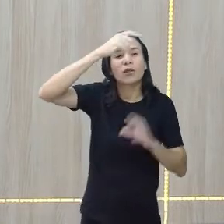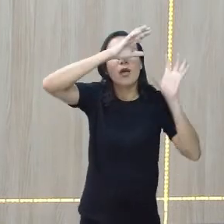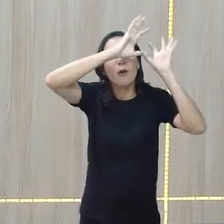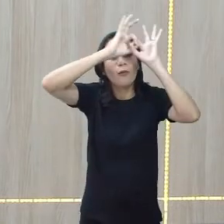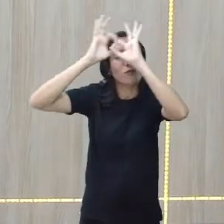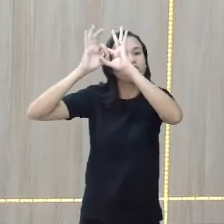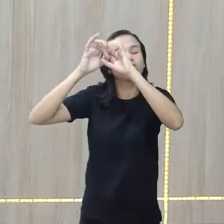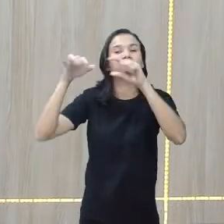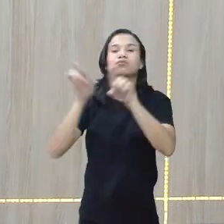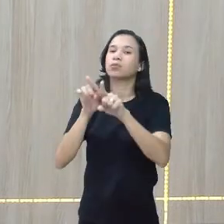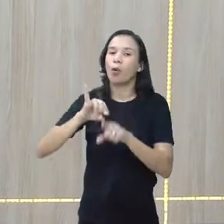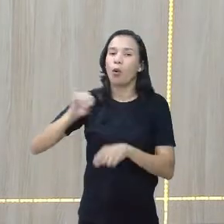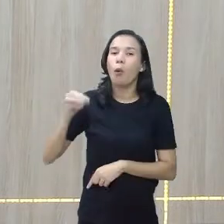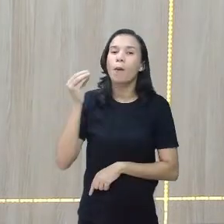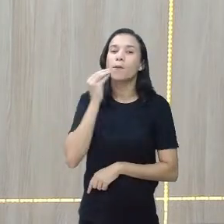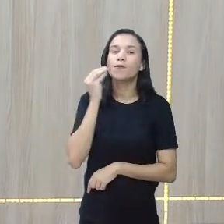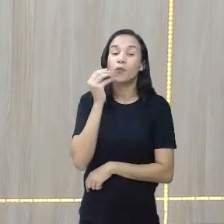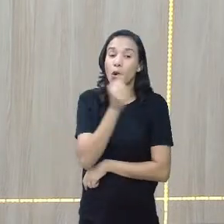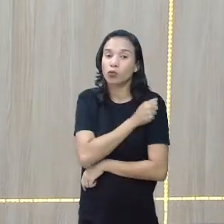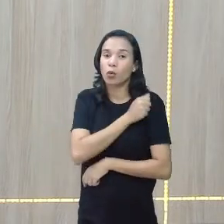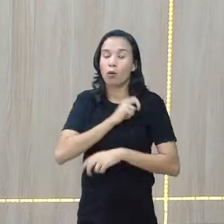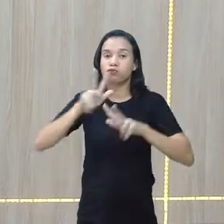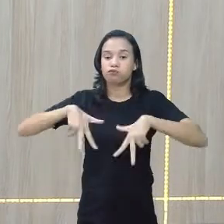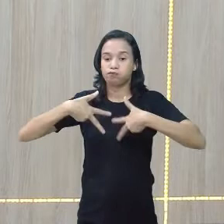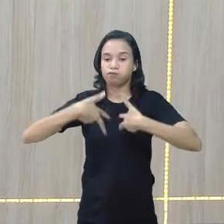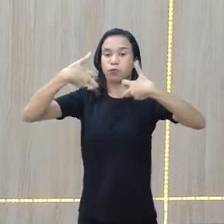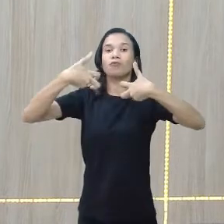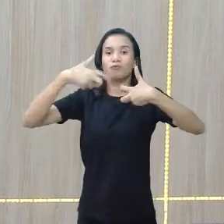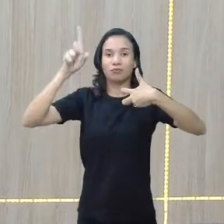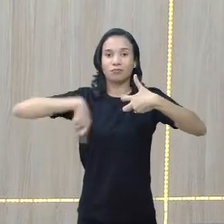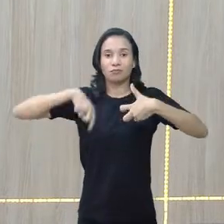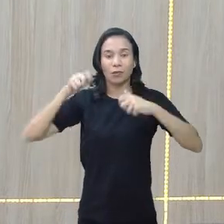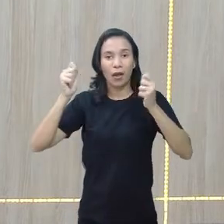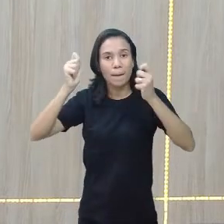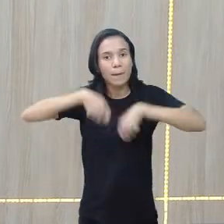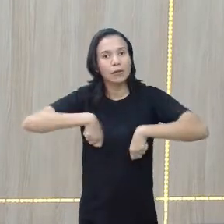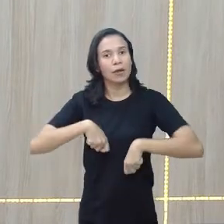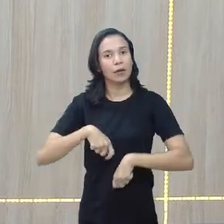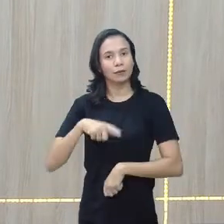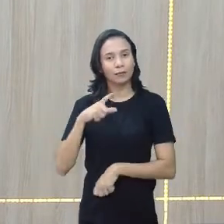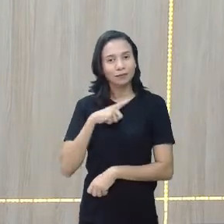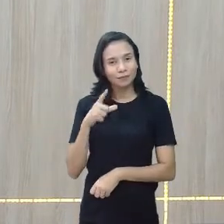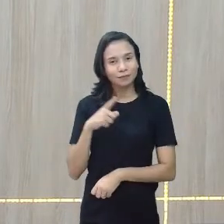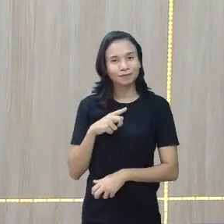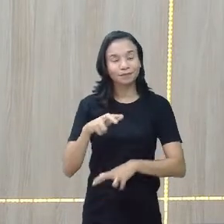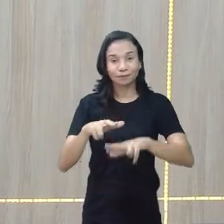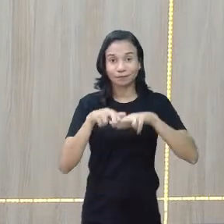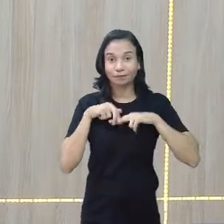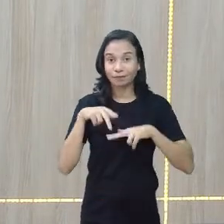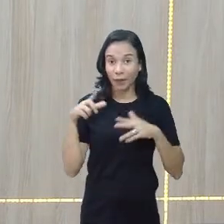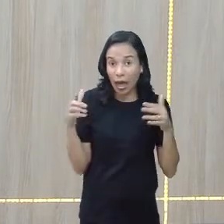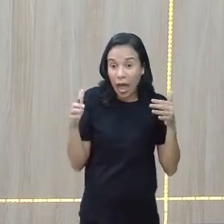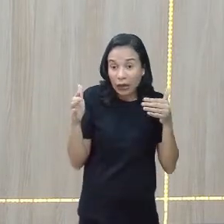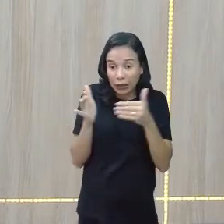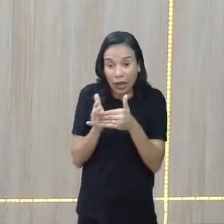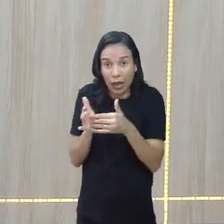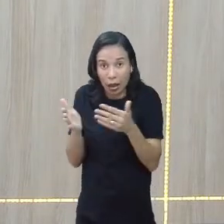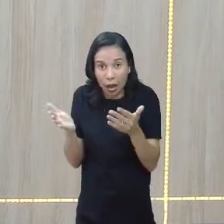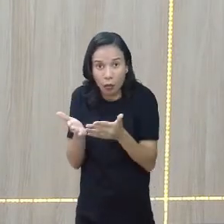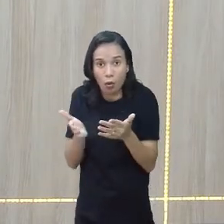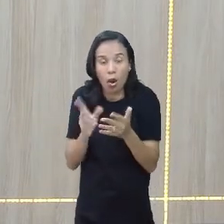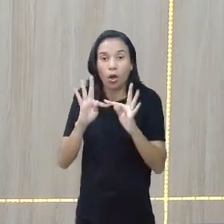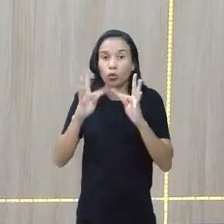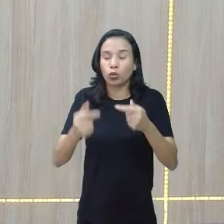dando oportunidade do estudante se perceber como um ser capaz. Então, até agora, todos